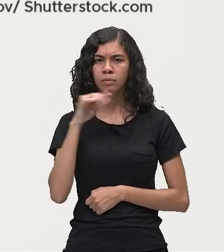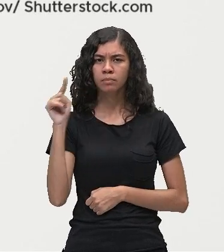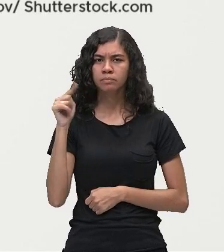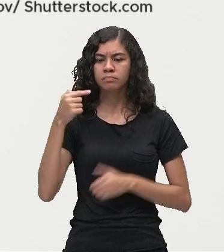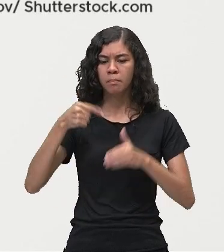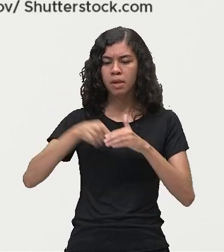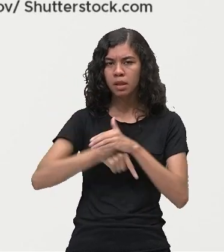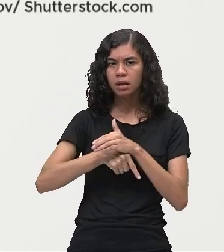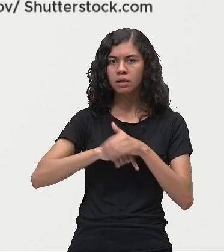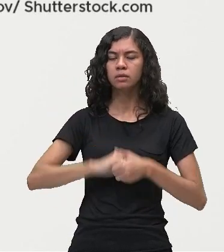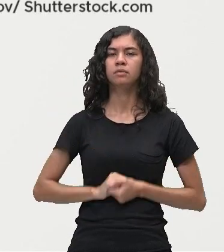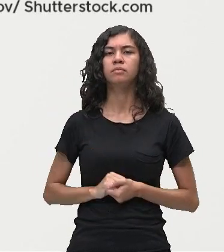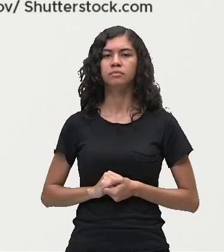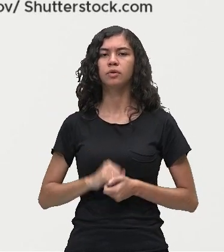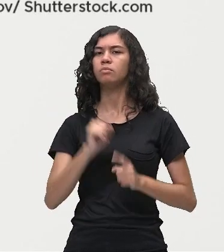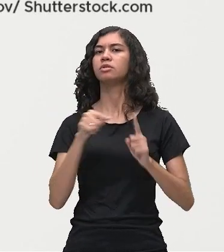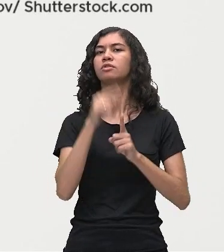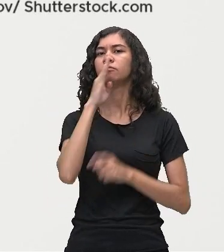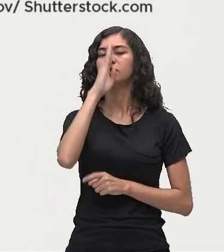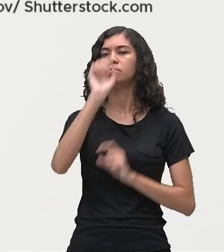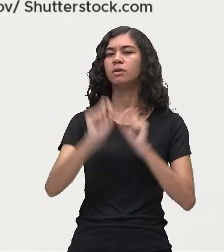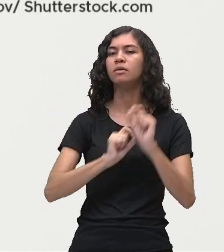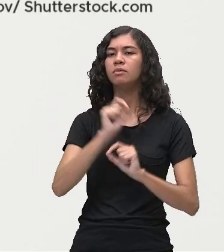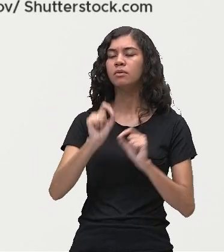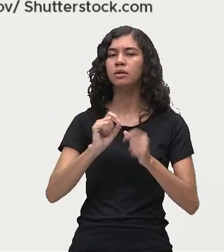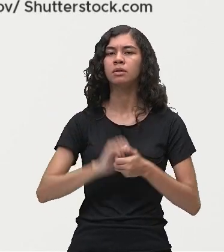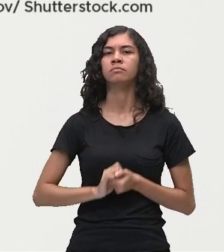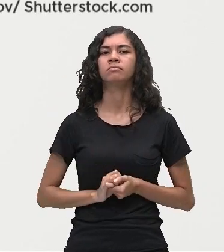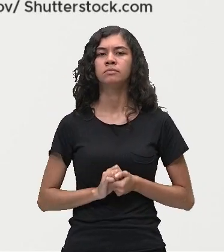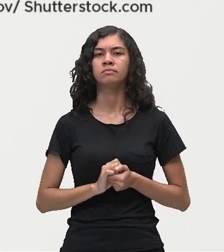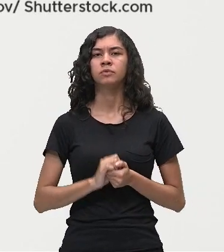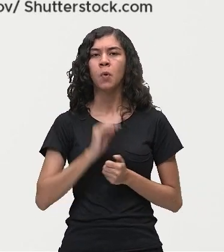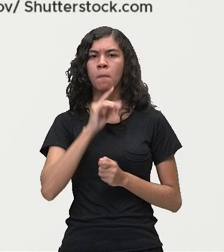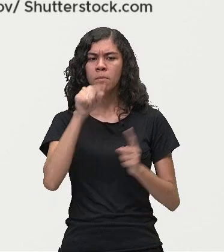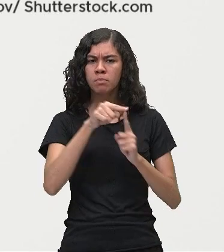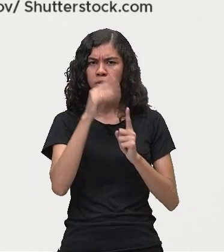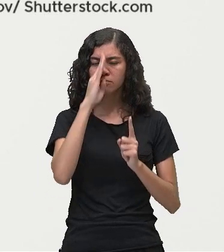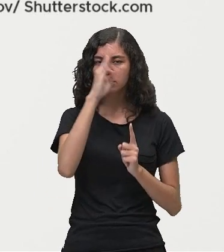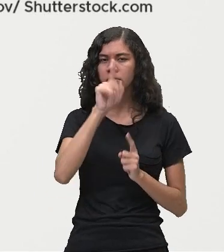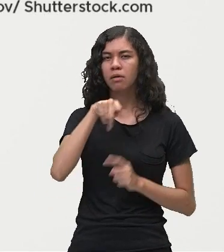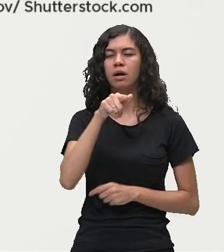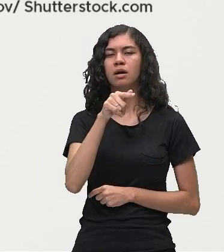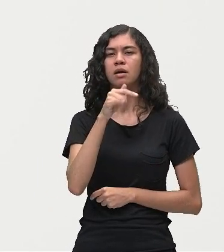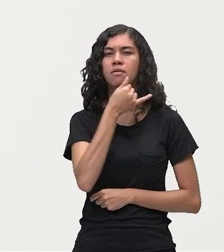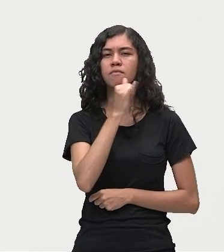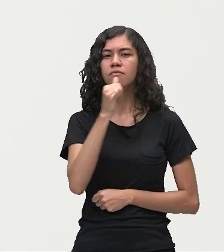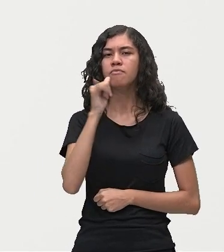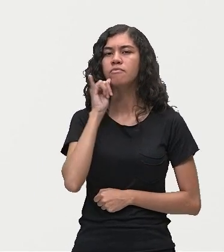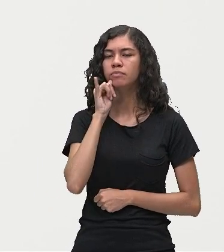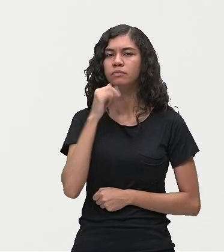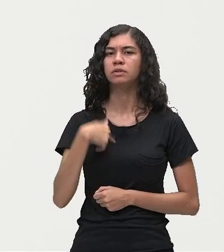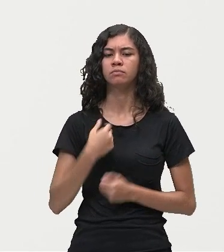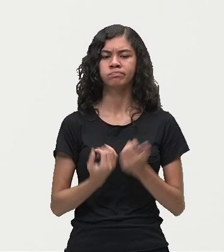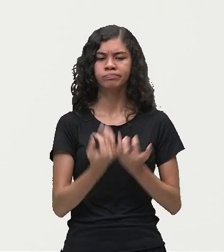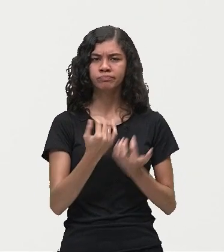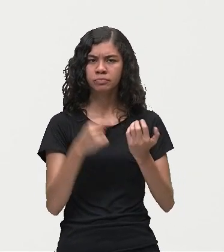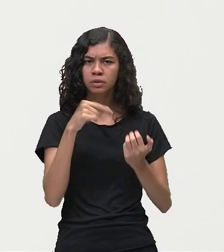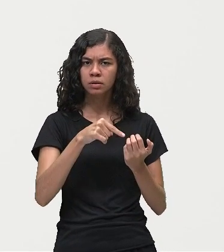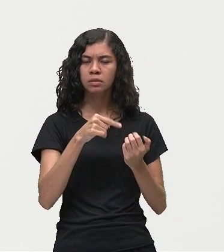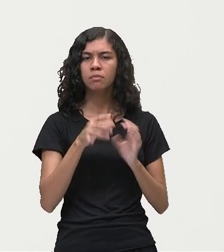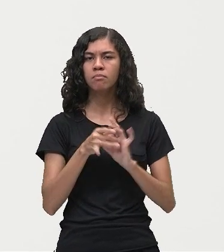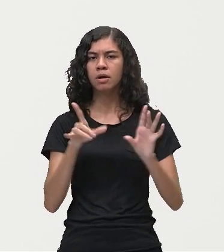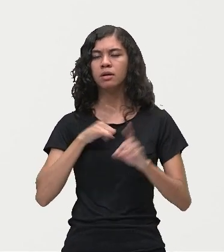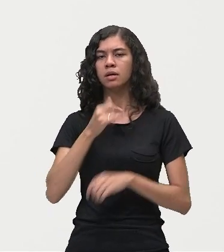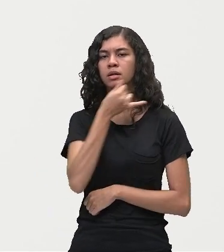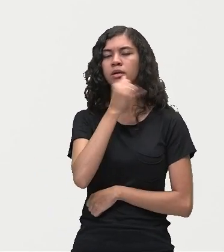serve principalmente como fonte de energia, né? Aí para a queima do carvão mineral vai liberar energia.